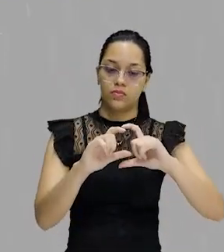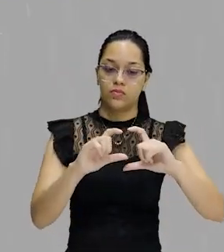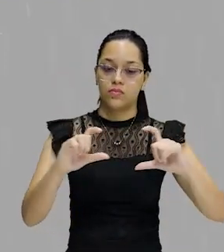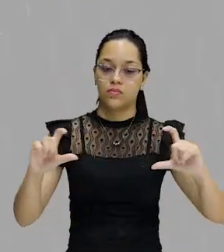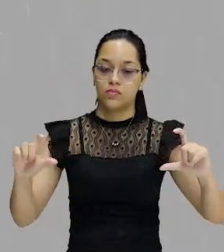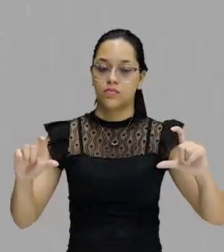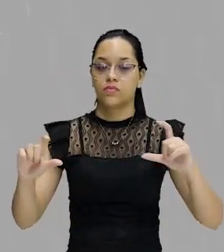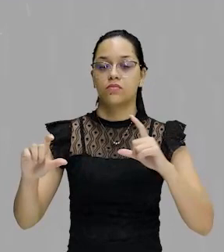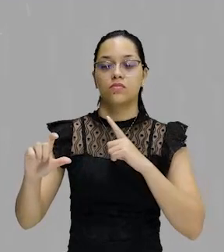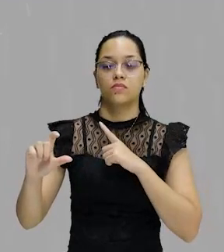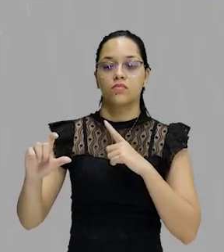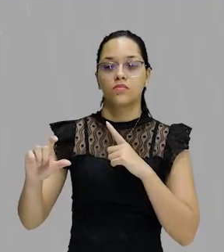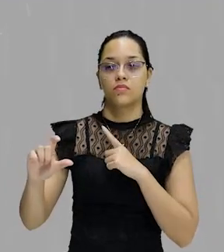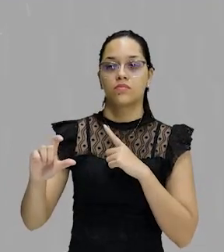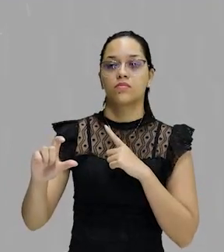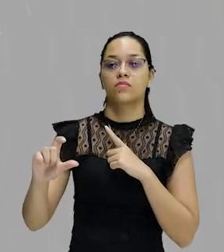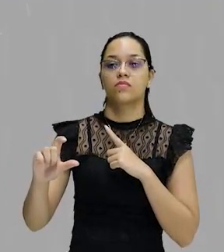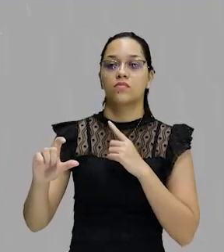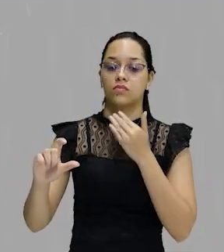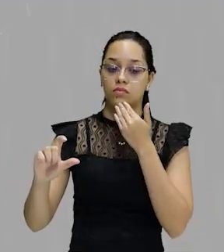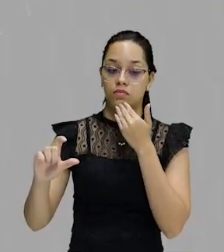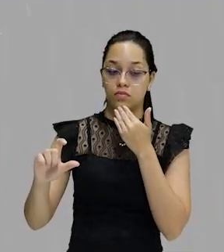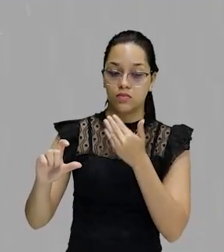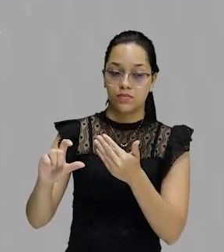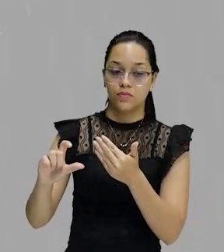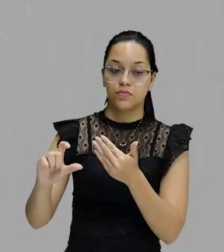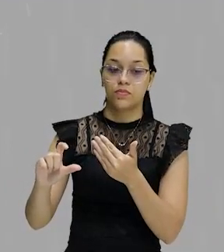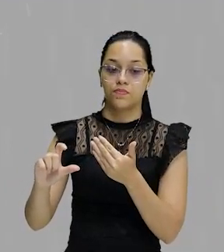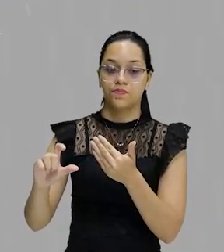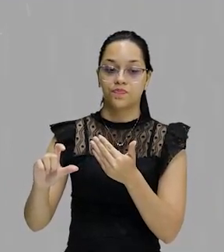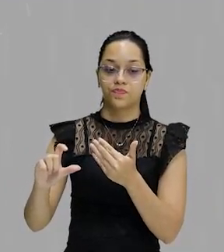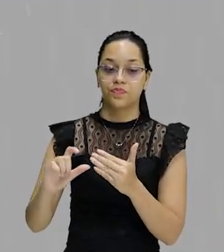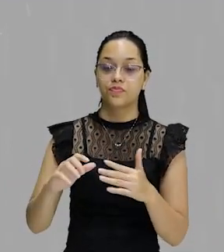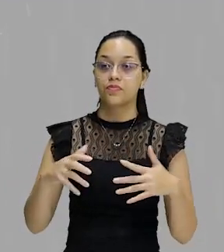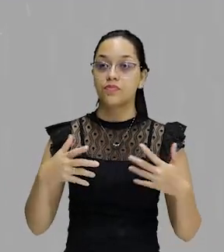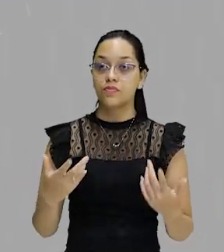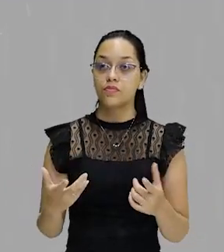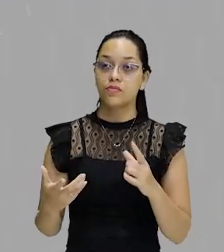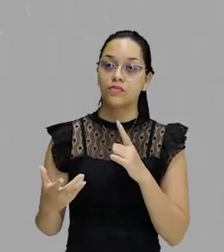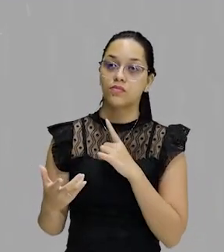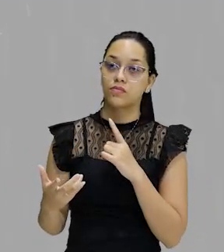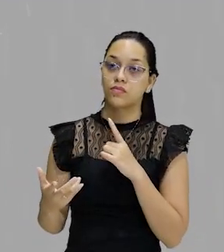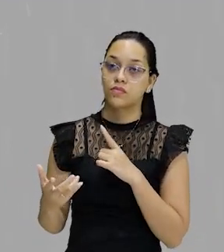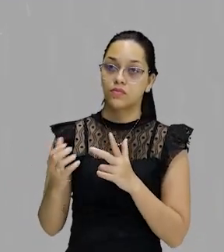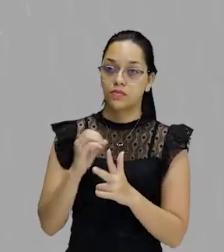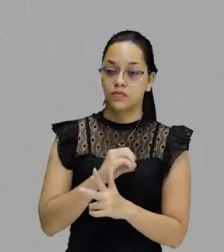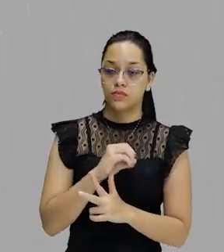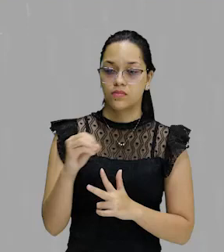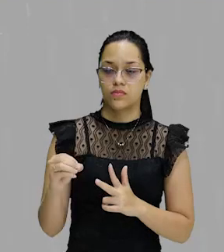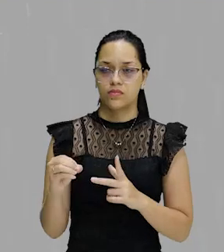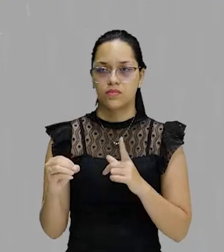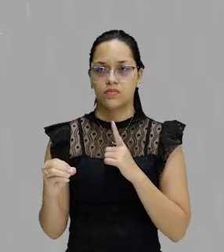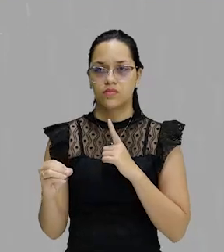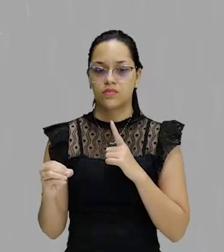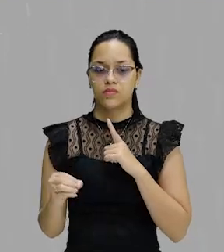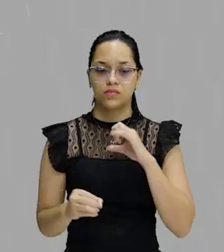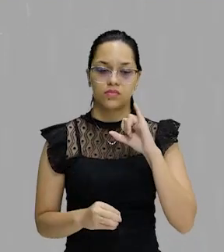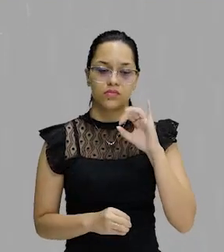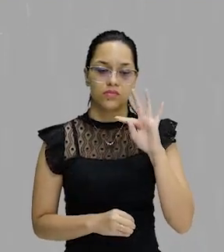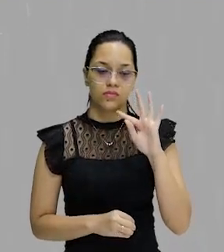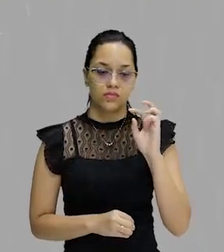para o fragmento que a questão muitas vezes envolve. Quando é Enem, a gente costuma falar item,